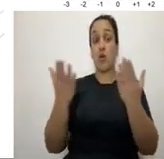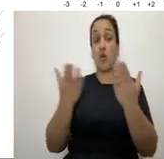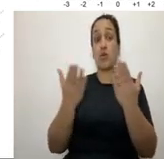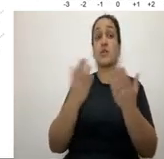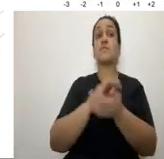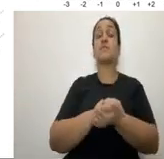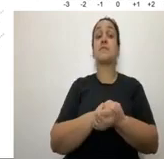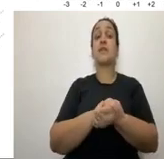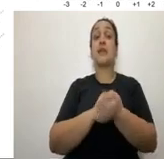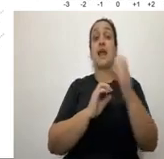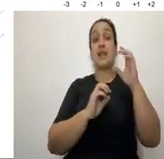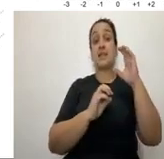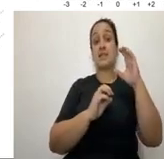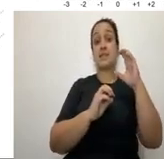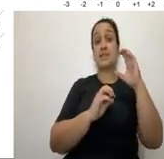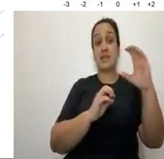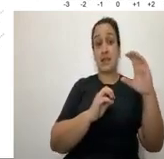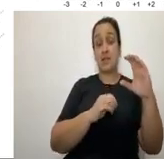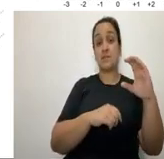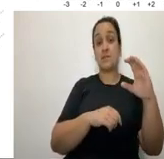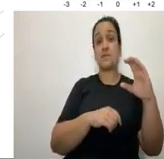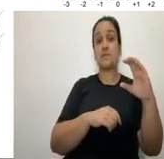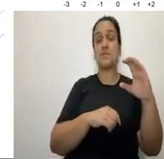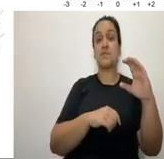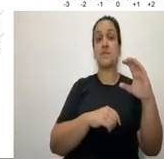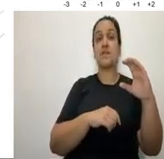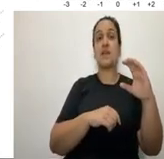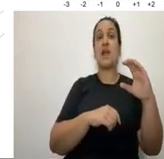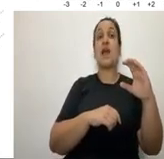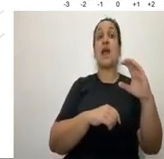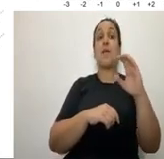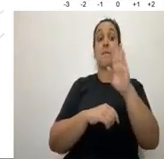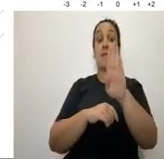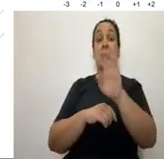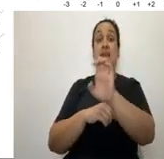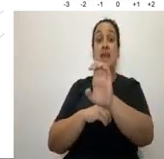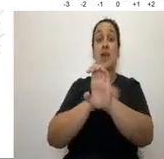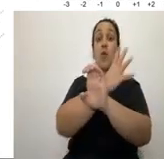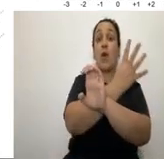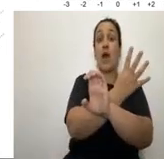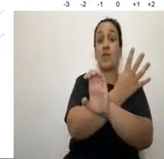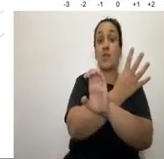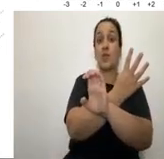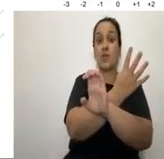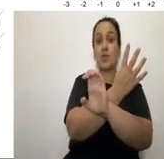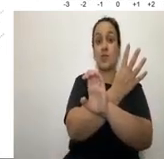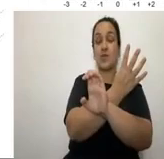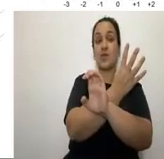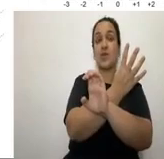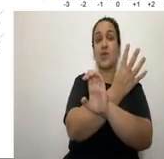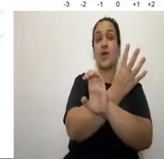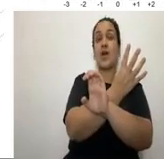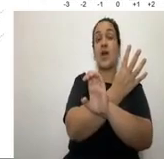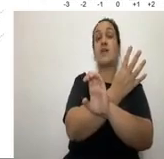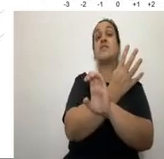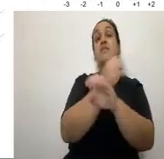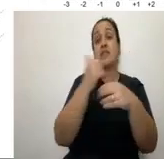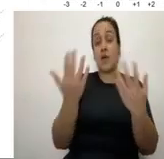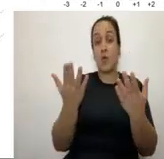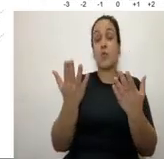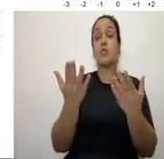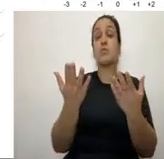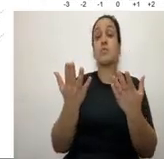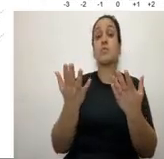berílio. O berílio tem número quântico, tem o número atômico 4, o número de elétrons é igual ao